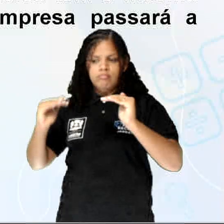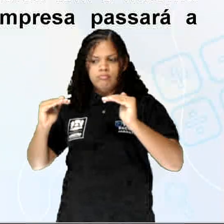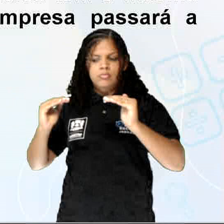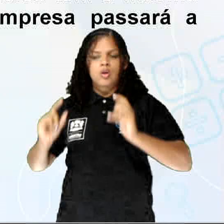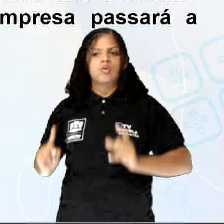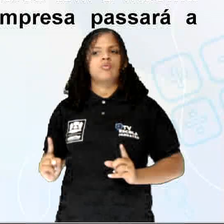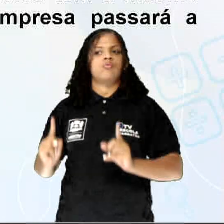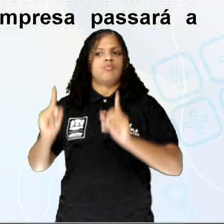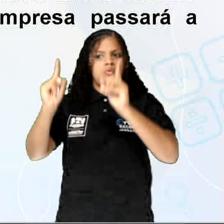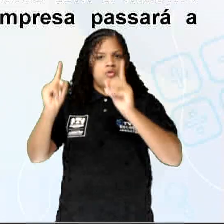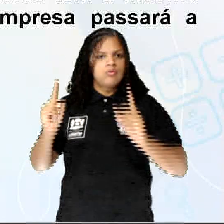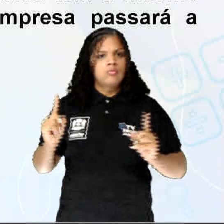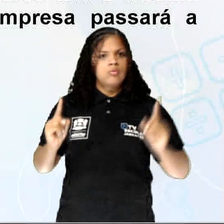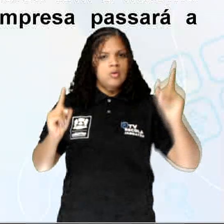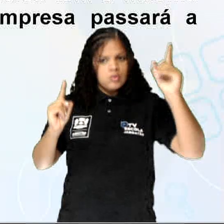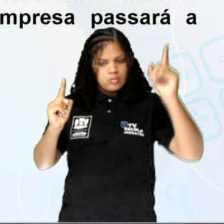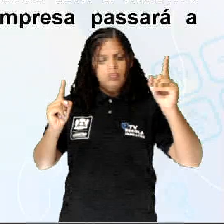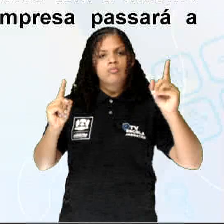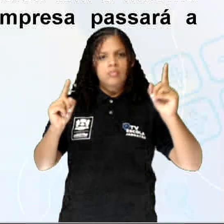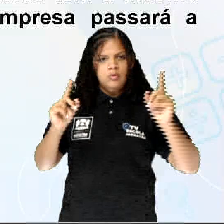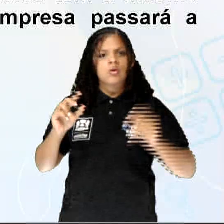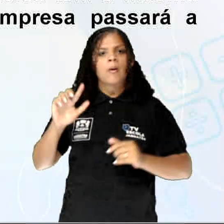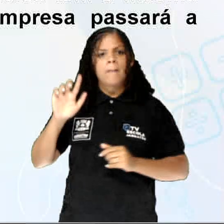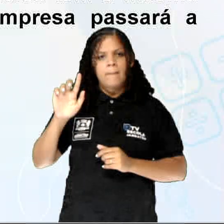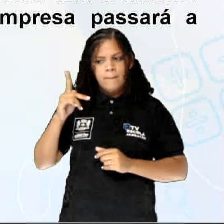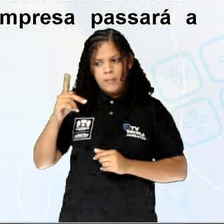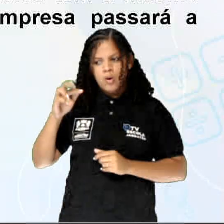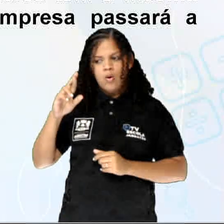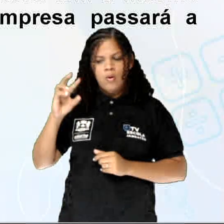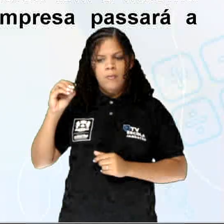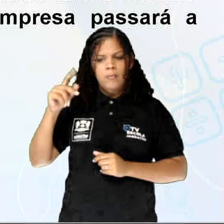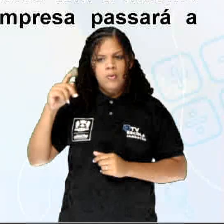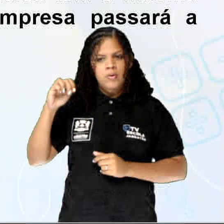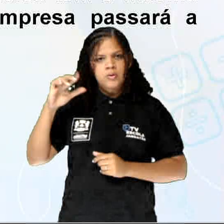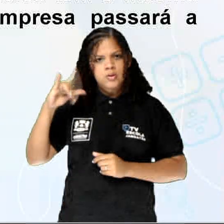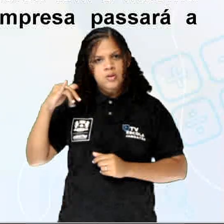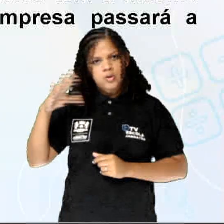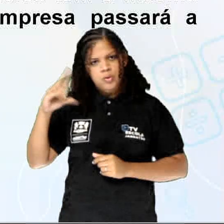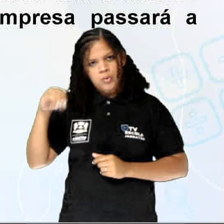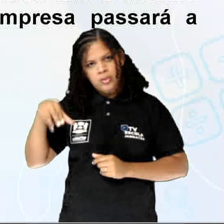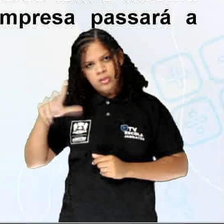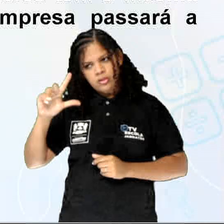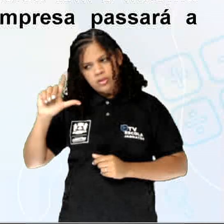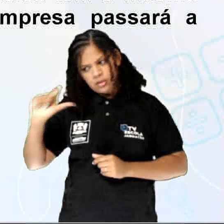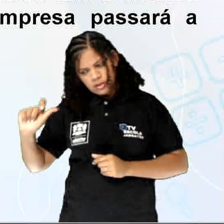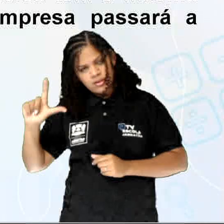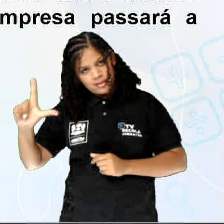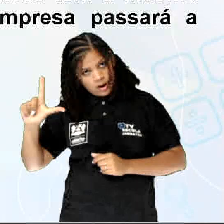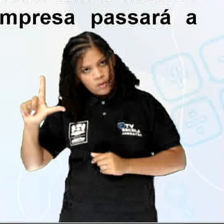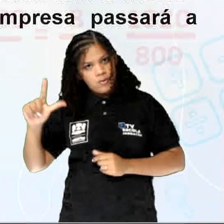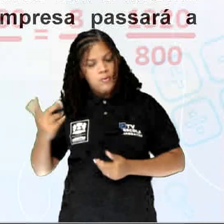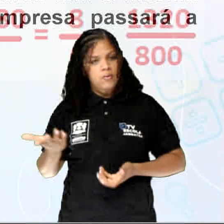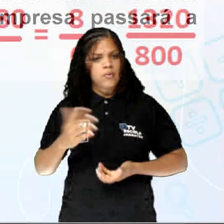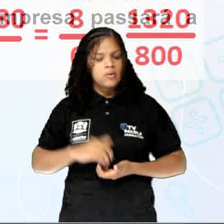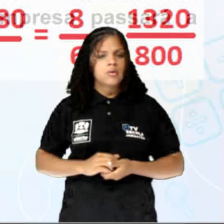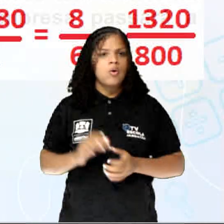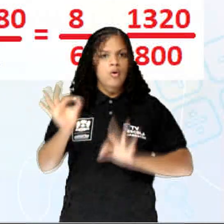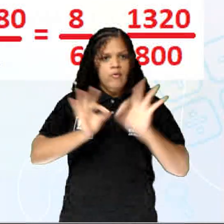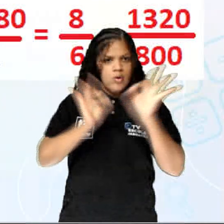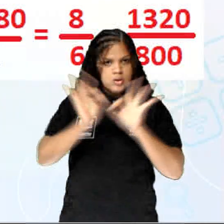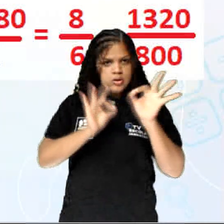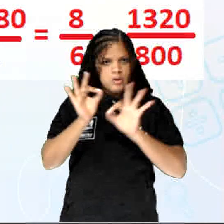né? Refrigerante, tá certo? E agora a gente vai comparar horas com refrigerante e funcionários com refrigerante. Então,